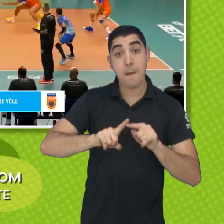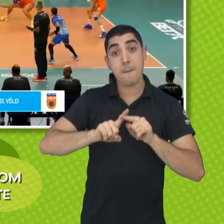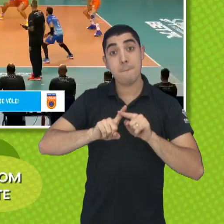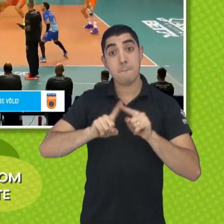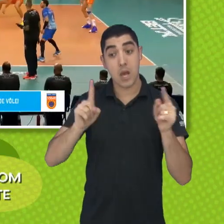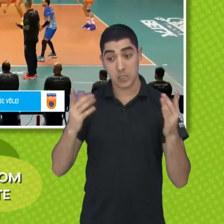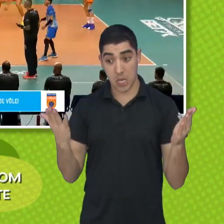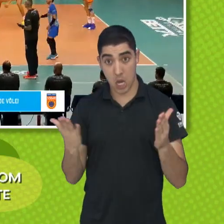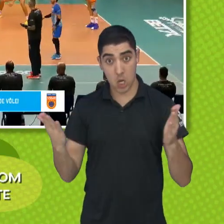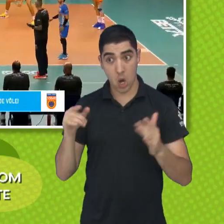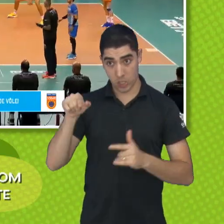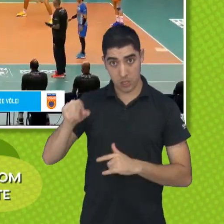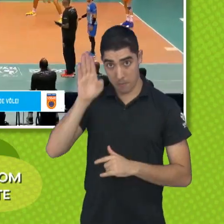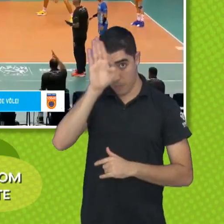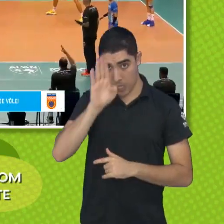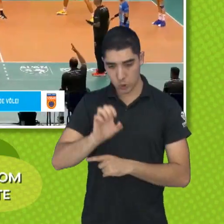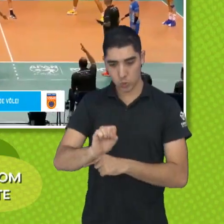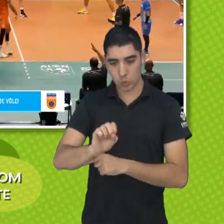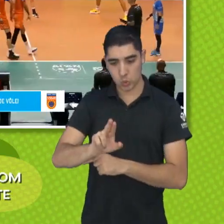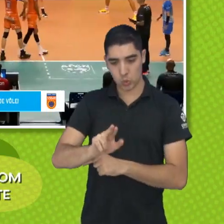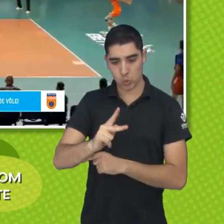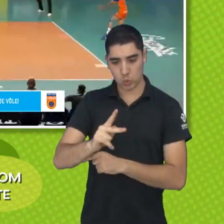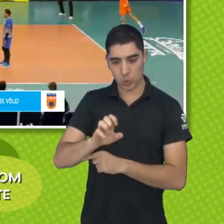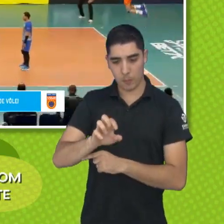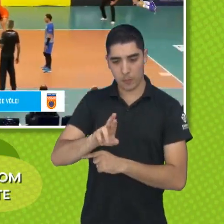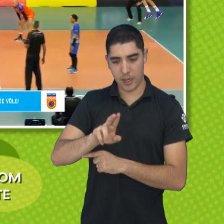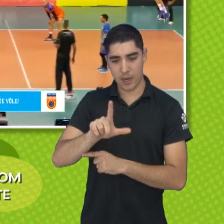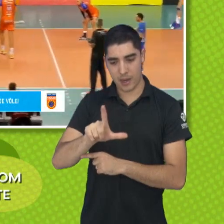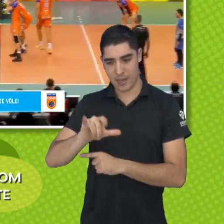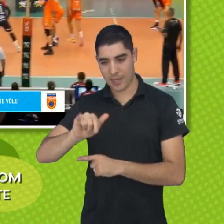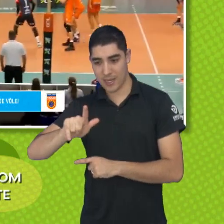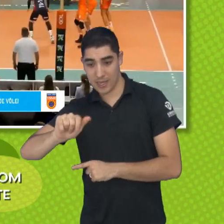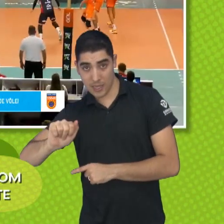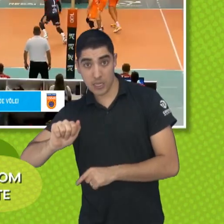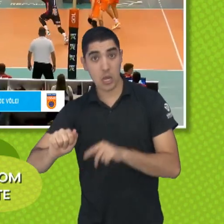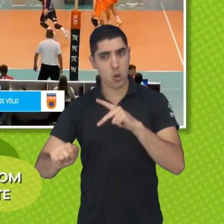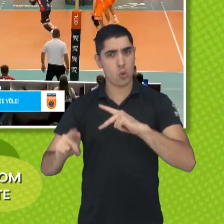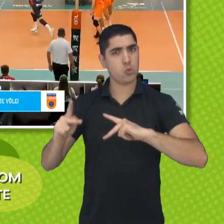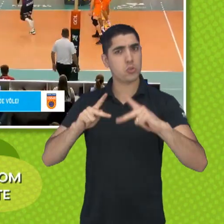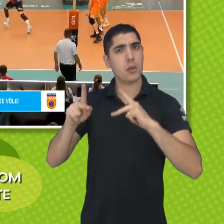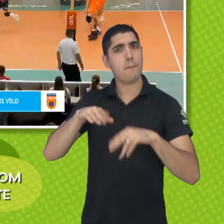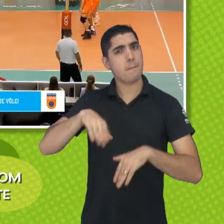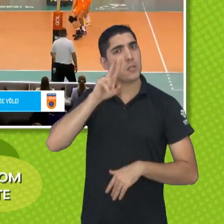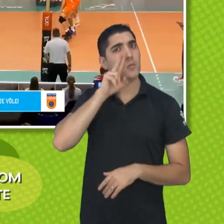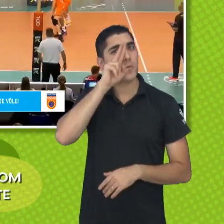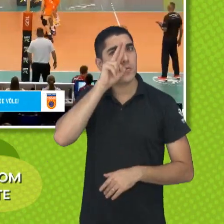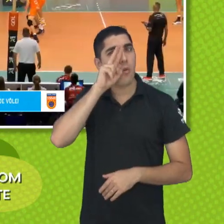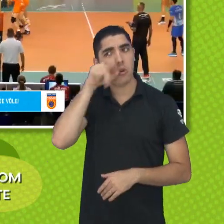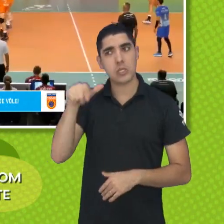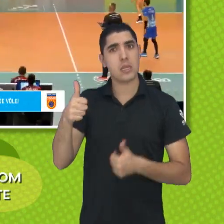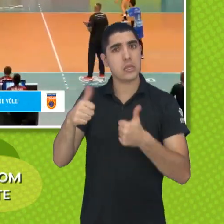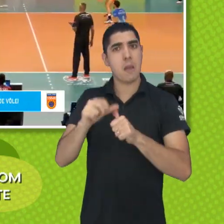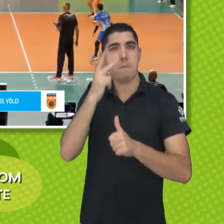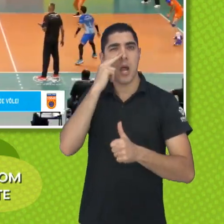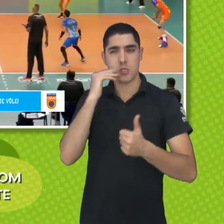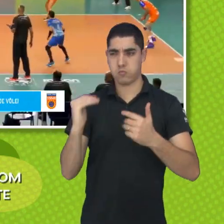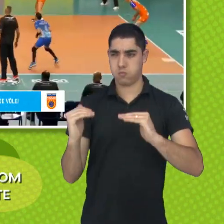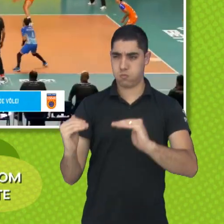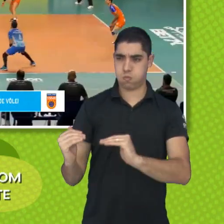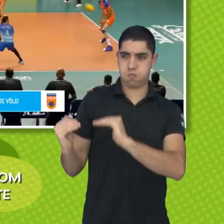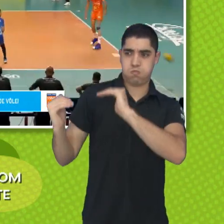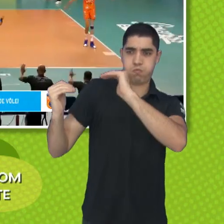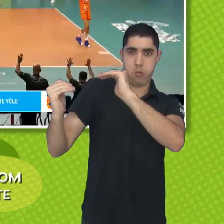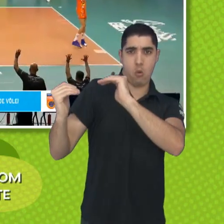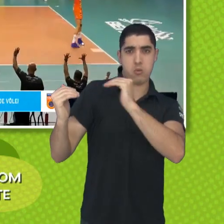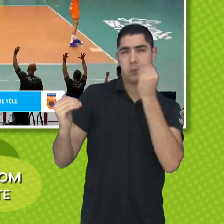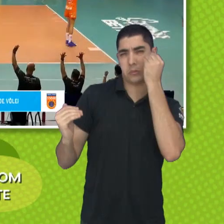na Superliga, parece que em comparação com a temporada passada, chega com um pouco mais de cancha, né? Chega um pouco mais de cacife